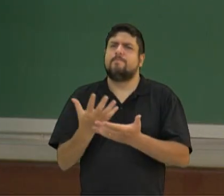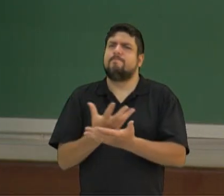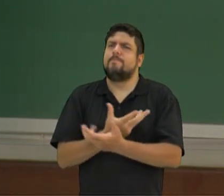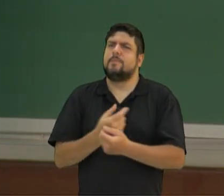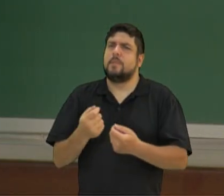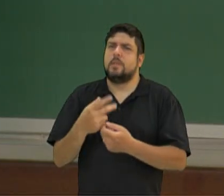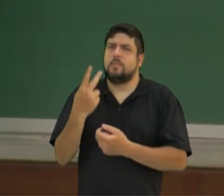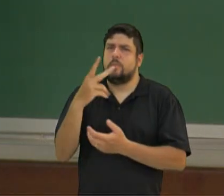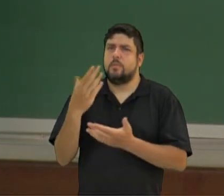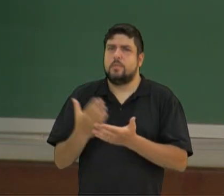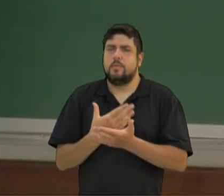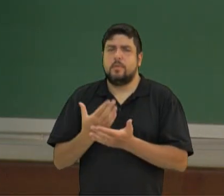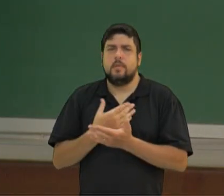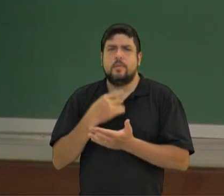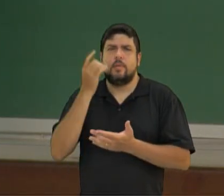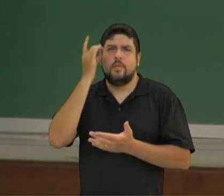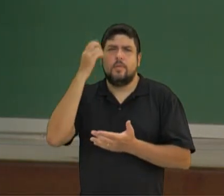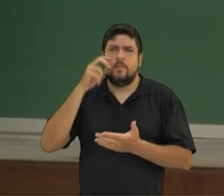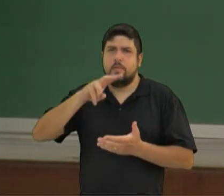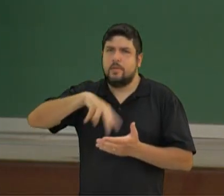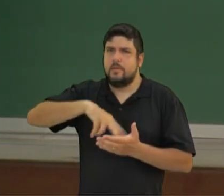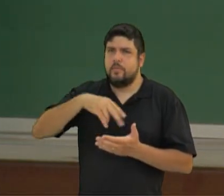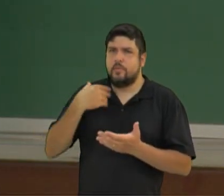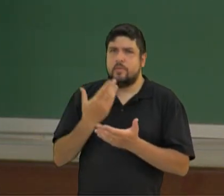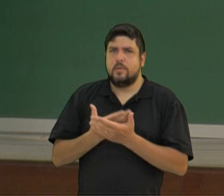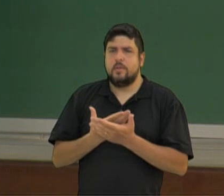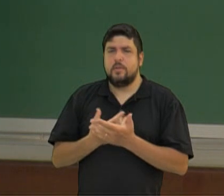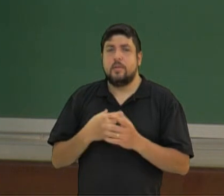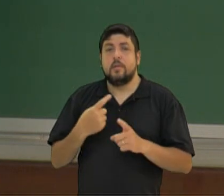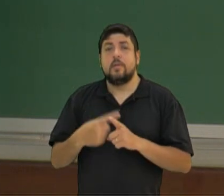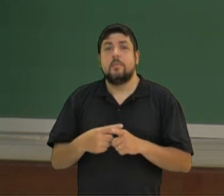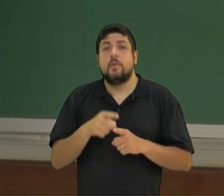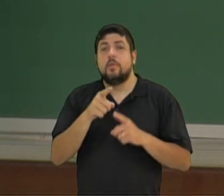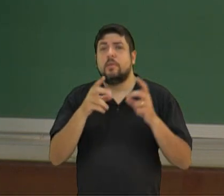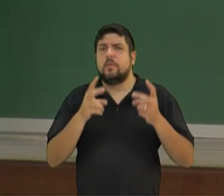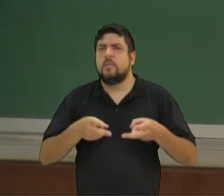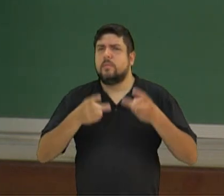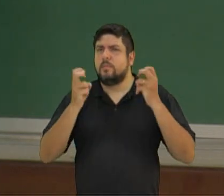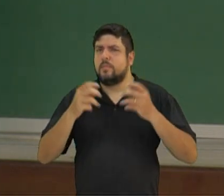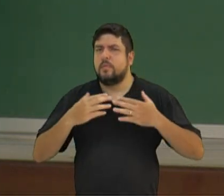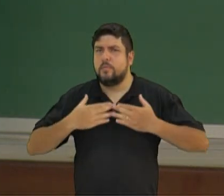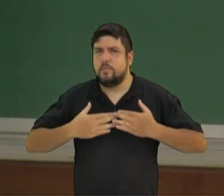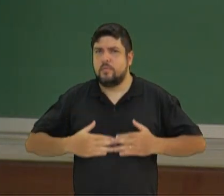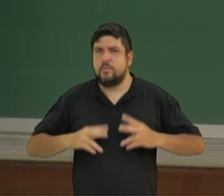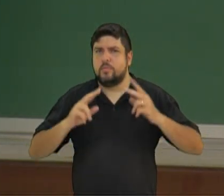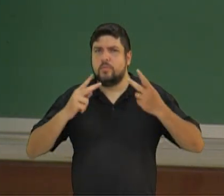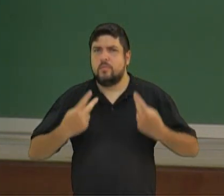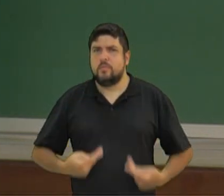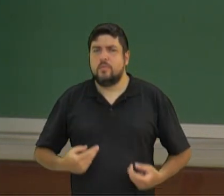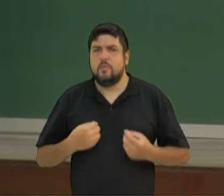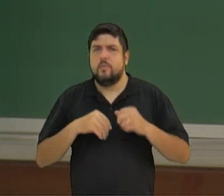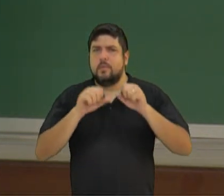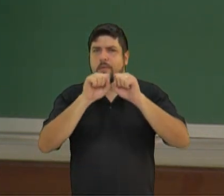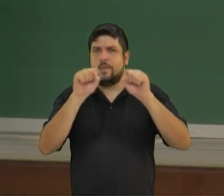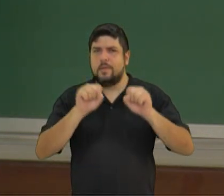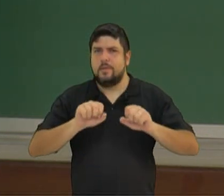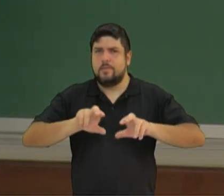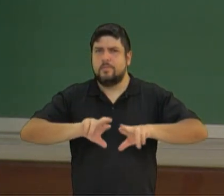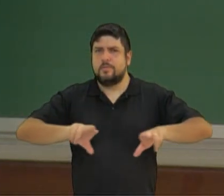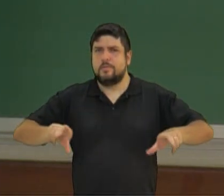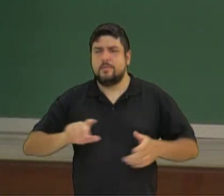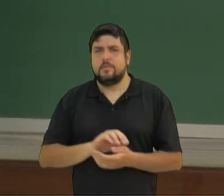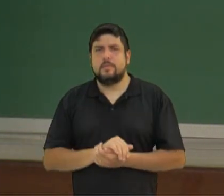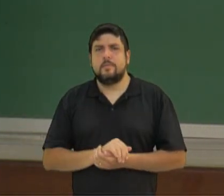vai facilitar tanto os teus estudos, porque você vai perceber que o nosso corpo humano é formado por vários sistemas. Nesse